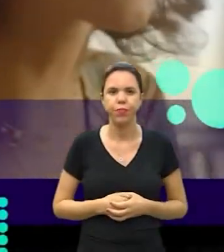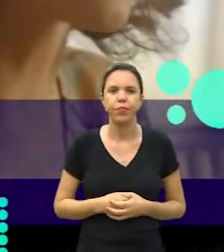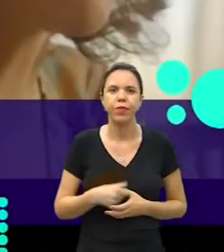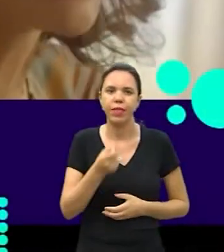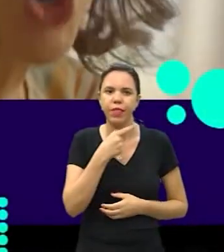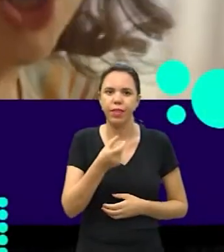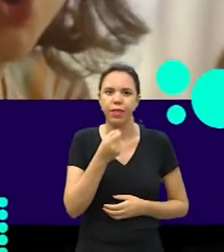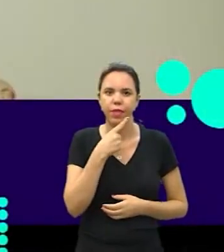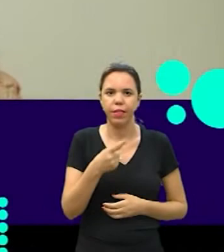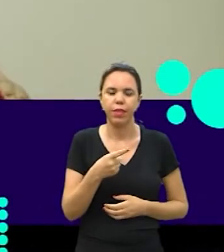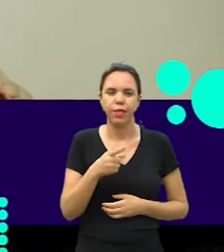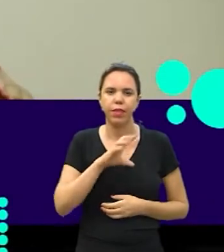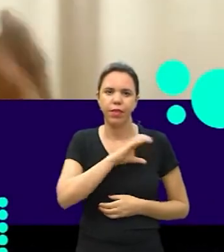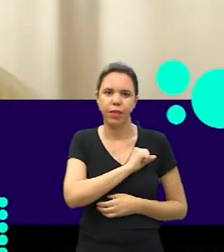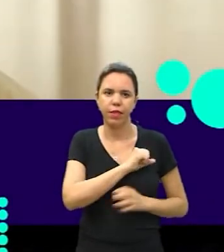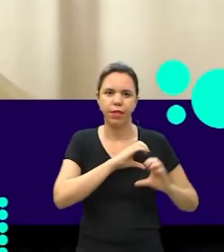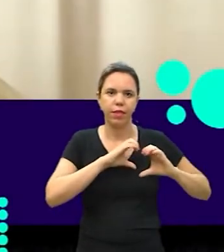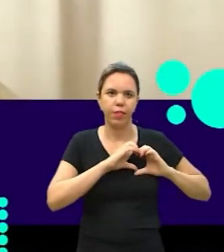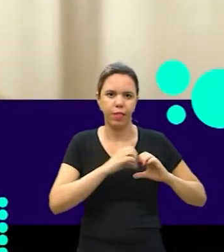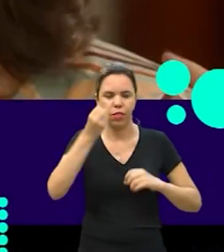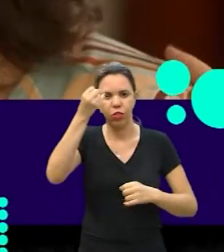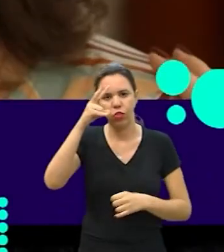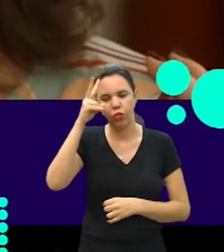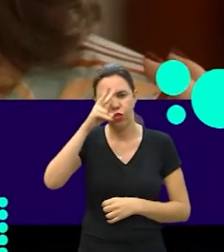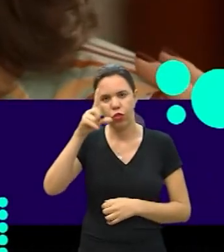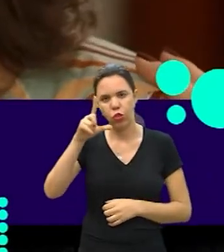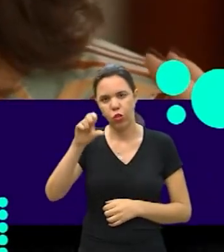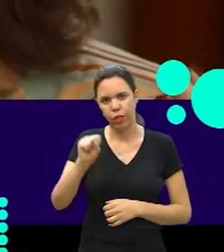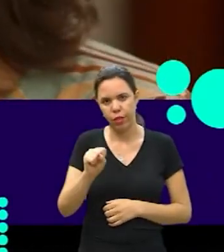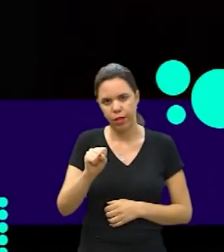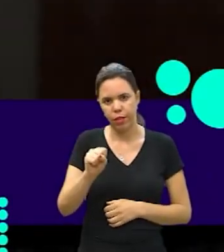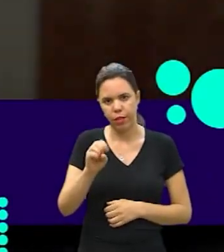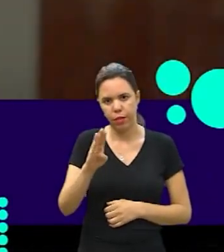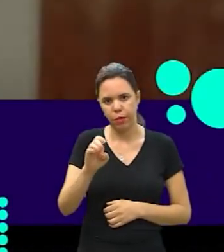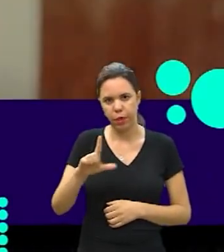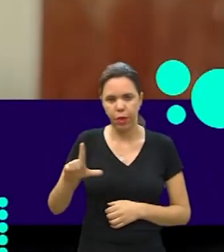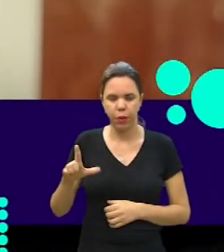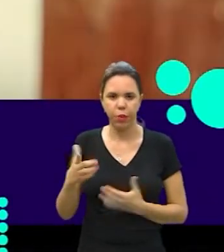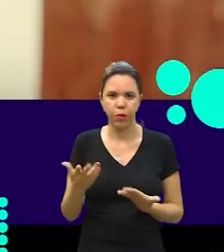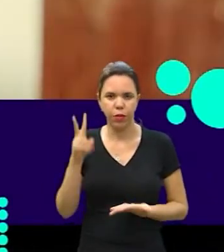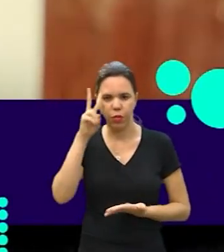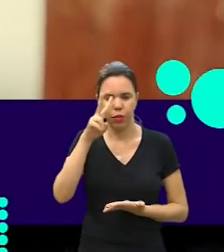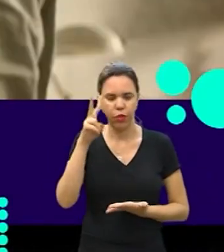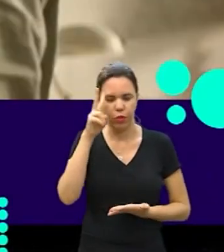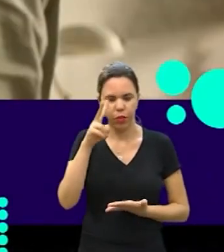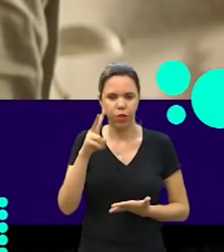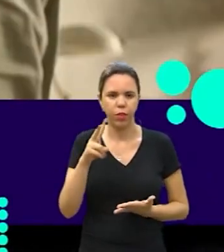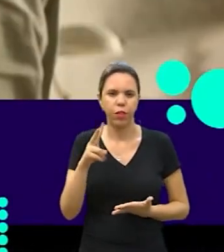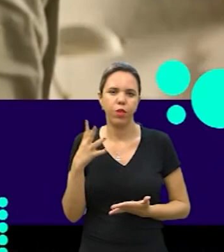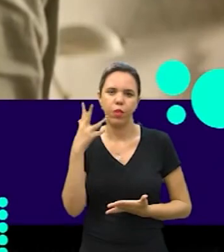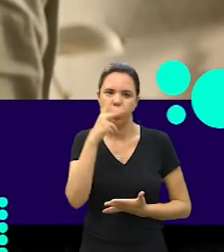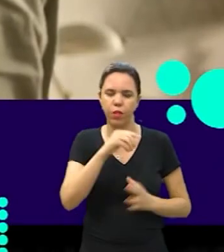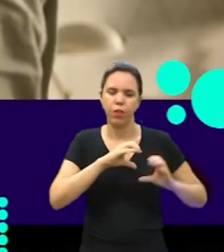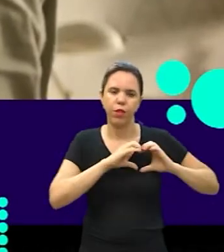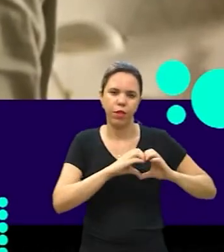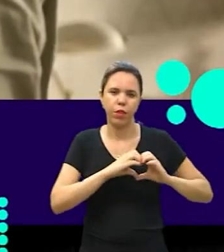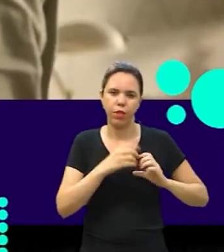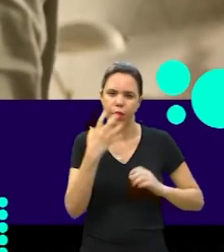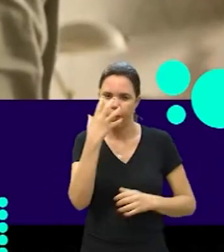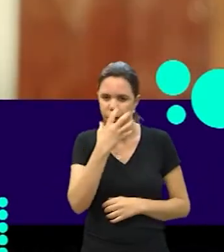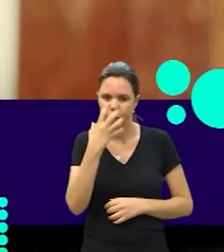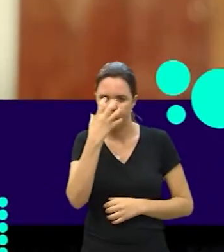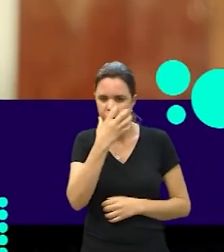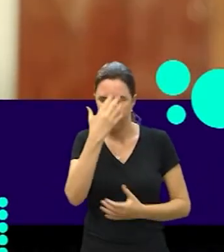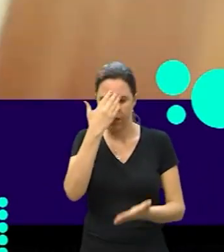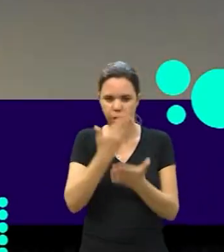a comédia Amarração do Amor, que conta a história de Lucas e Bebel, que viviam uma linda história de amor. Apaixonados,